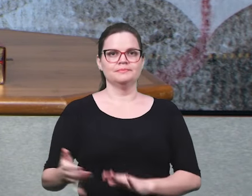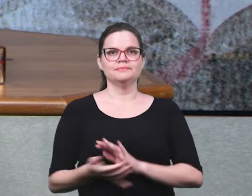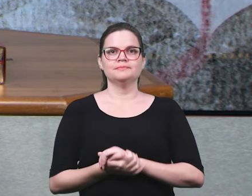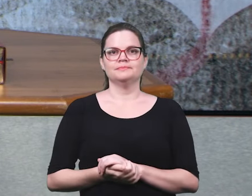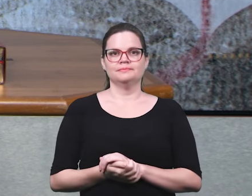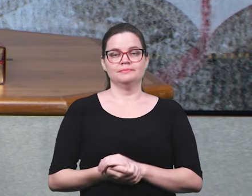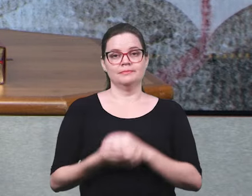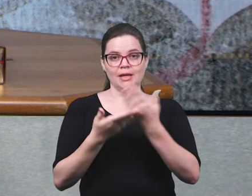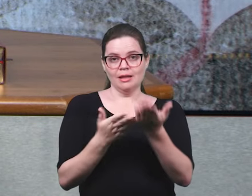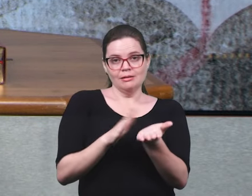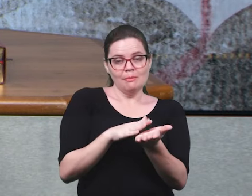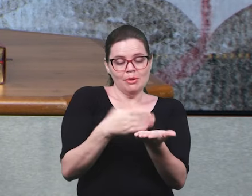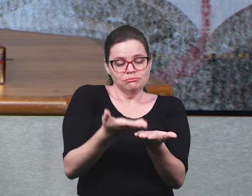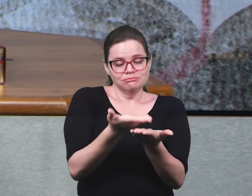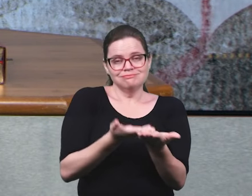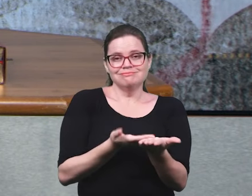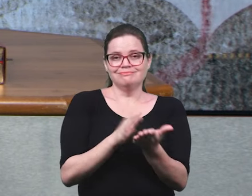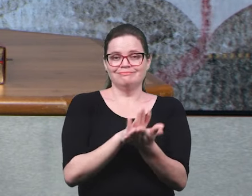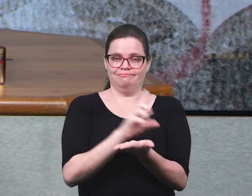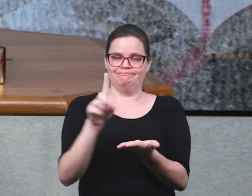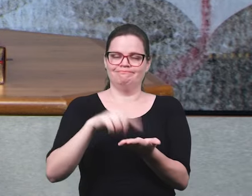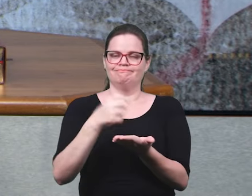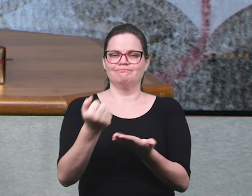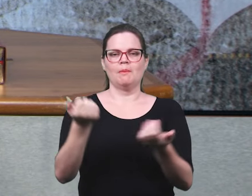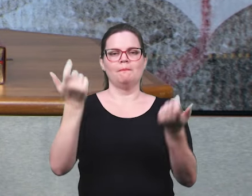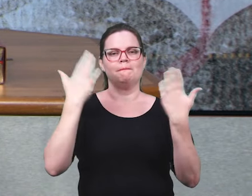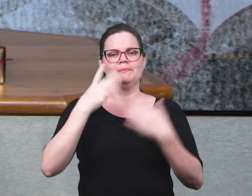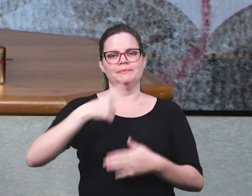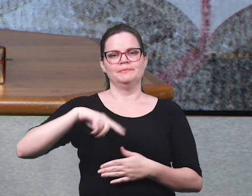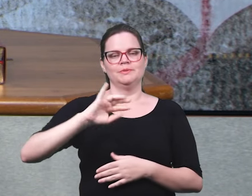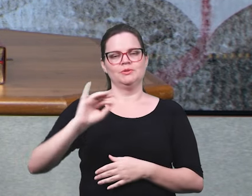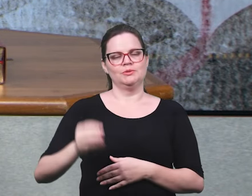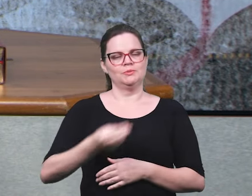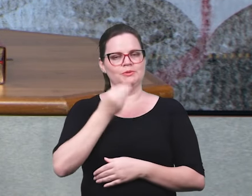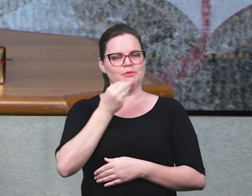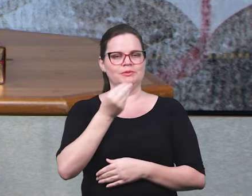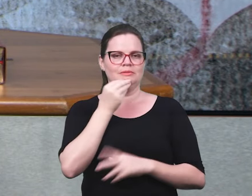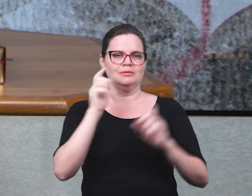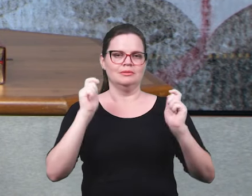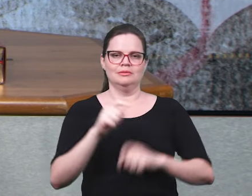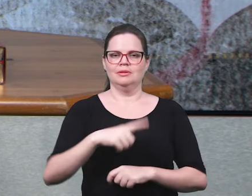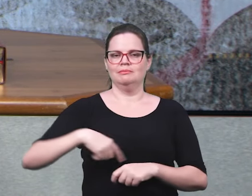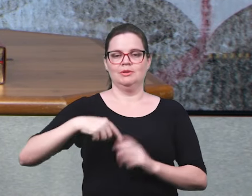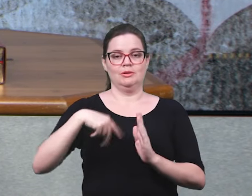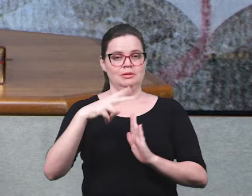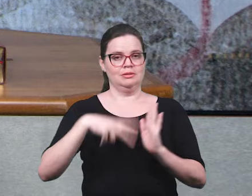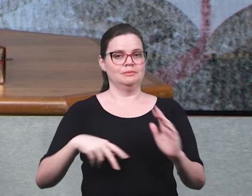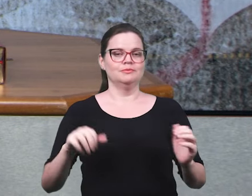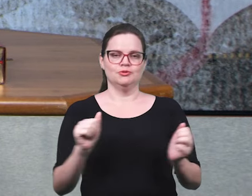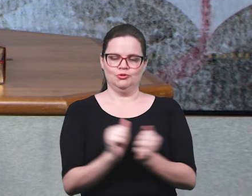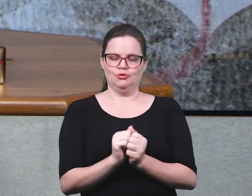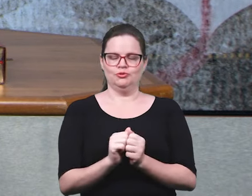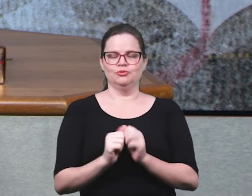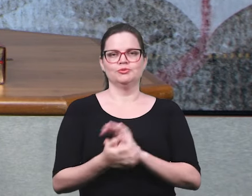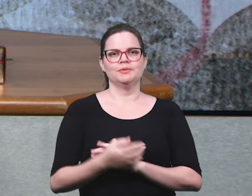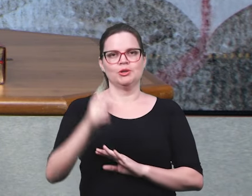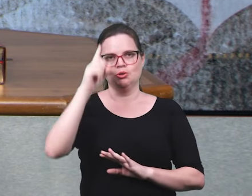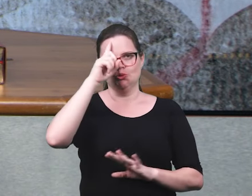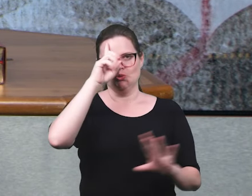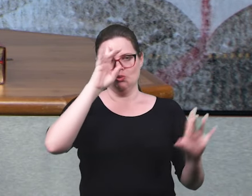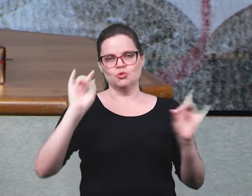nossa mão. O Senhor tem nos abençoado com essa oportunidade de lermos juntos a palavra do Senhor, como temos feito todos